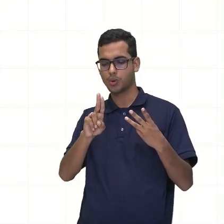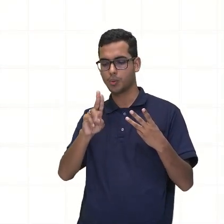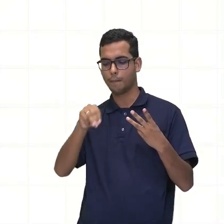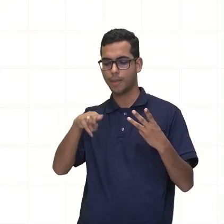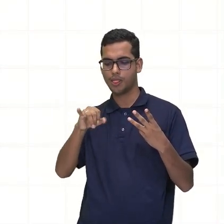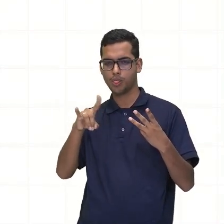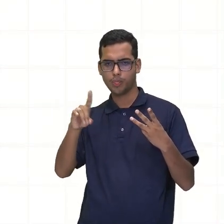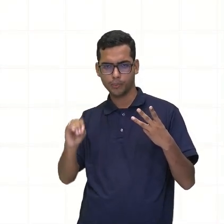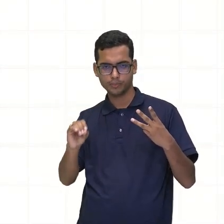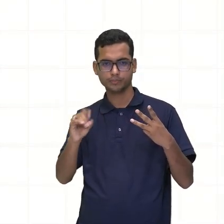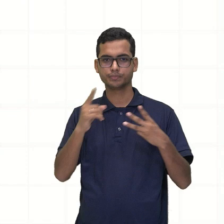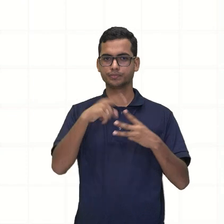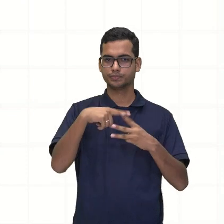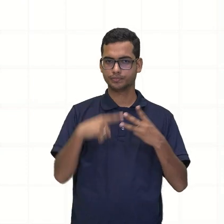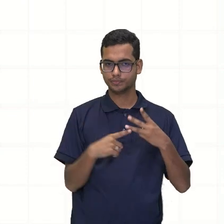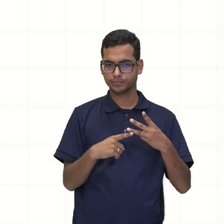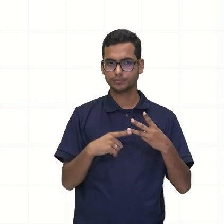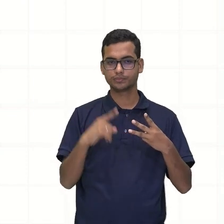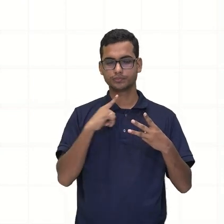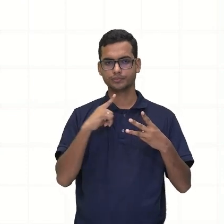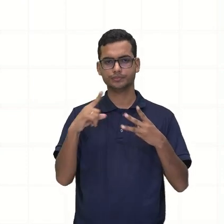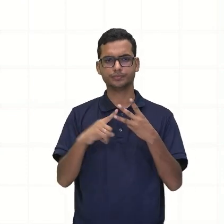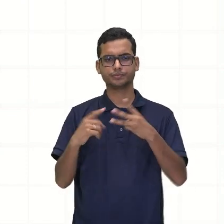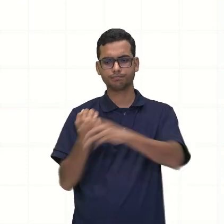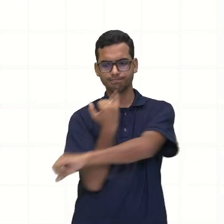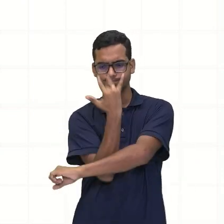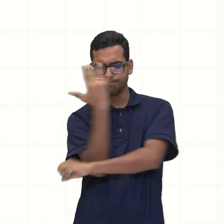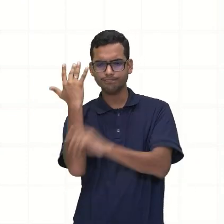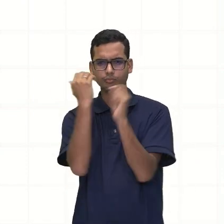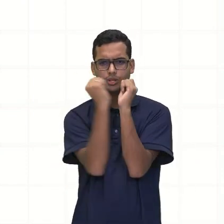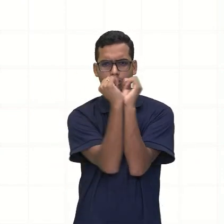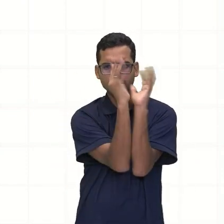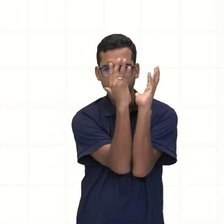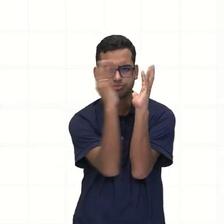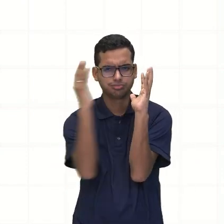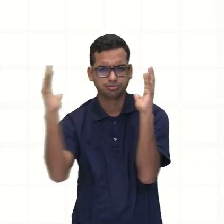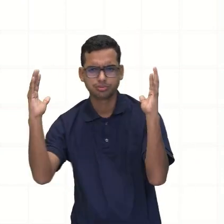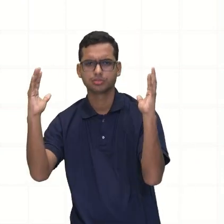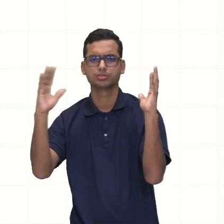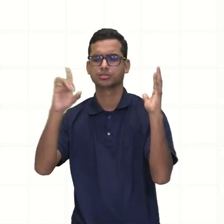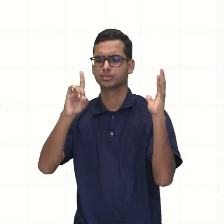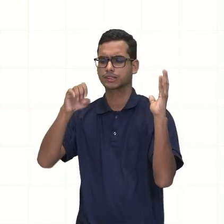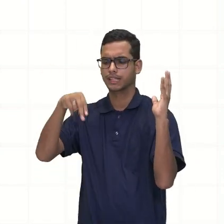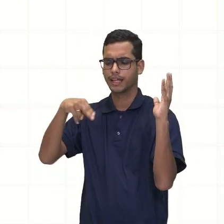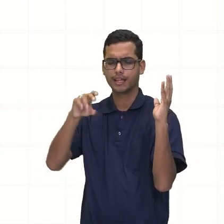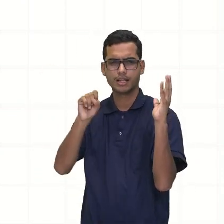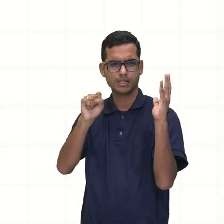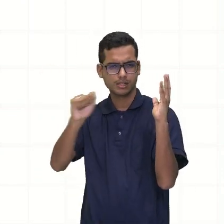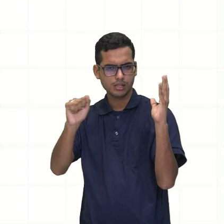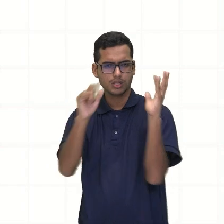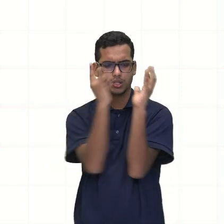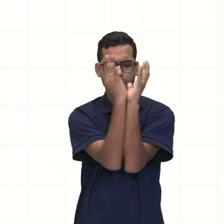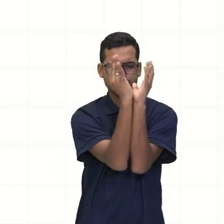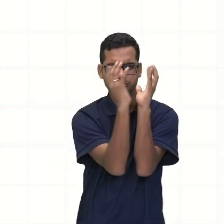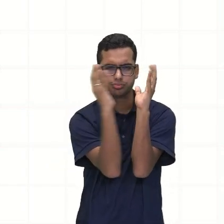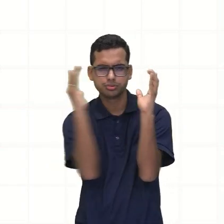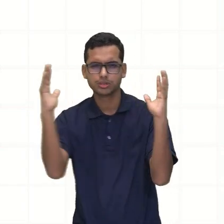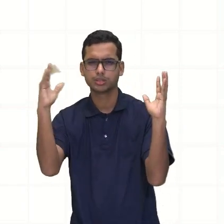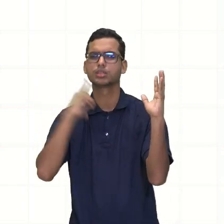Onde nós temos uma vegetação mais densa, tá bom? Uma vegetação ali mais fechada, que a gente não tem ali